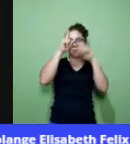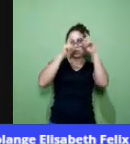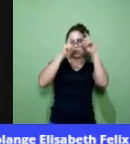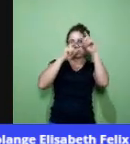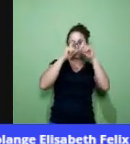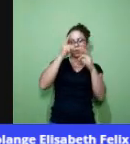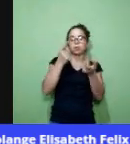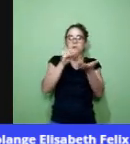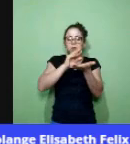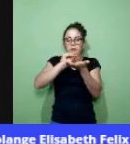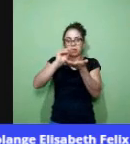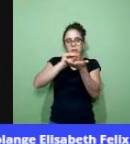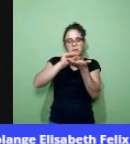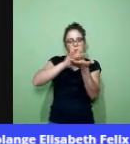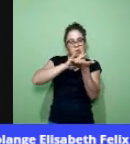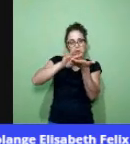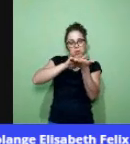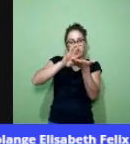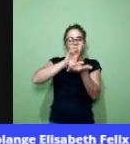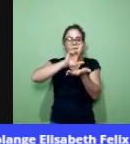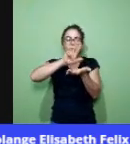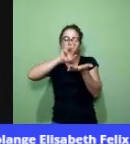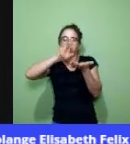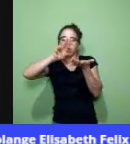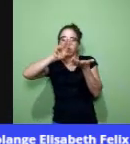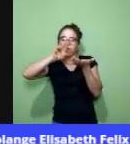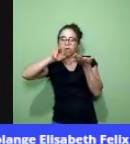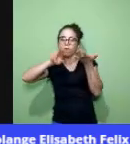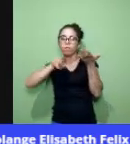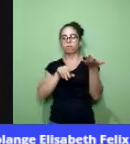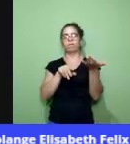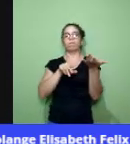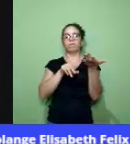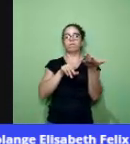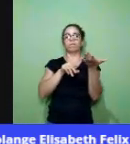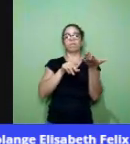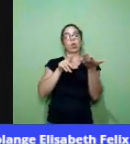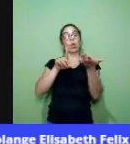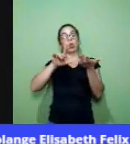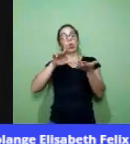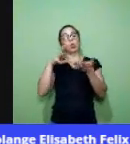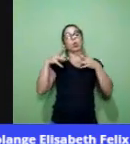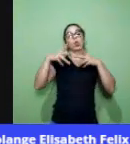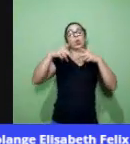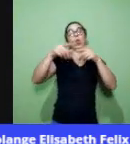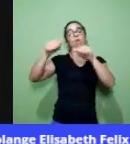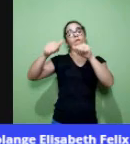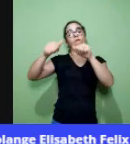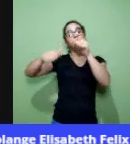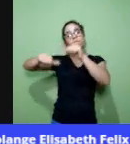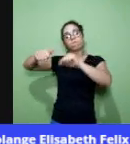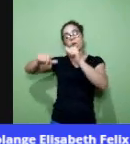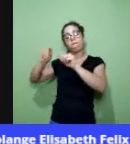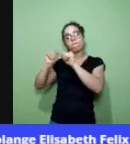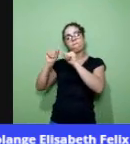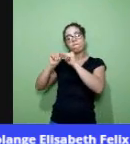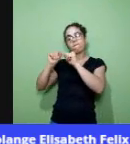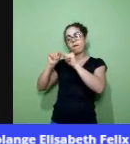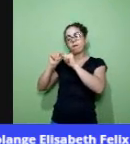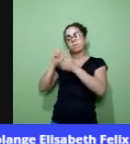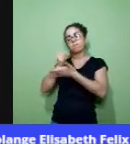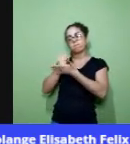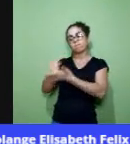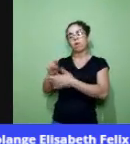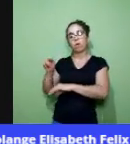a gente pode estar confeccionando e pode estar confeccionando de forma texturizada, com texturas diferentes, né? Isso vai de